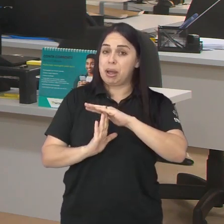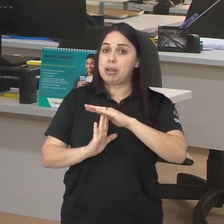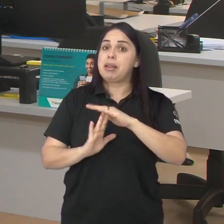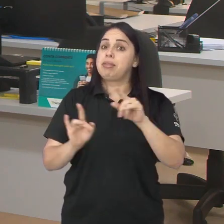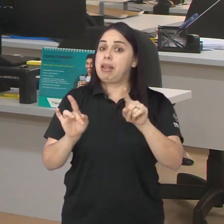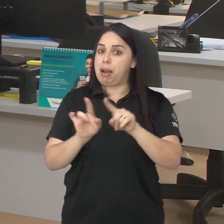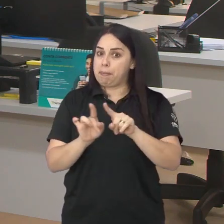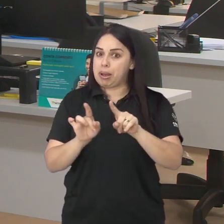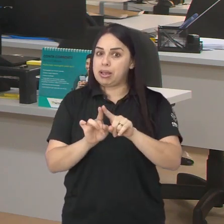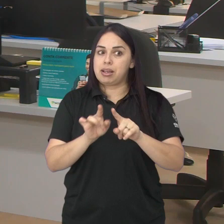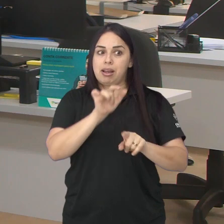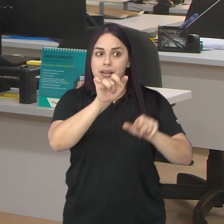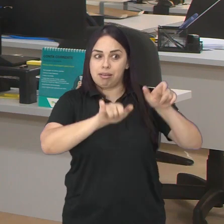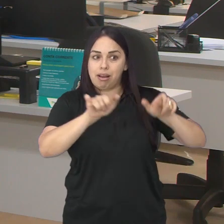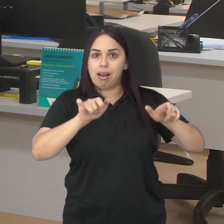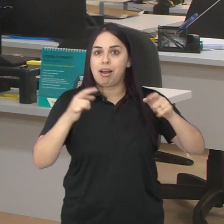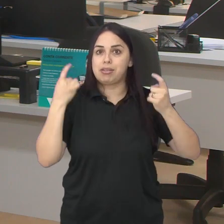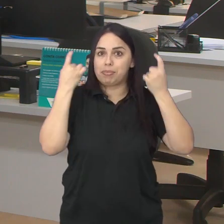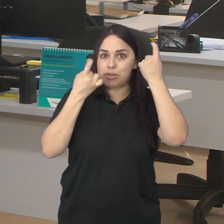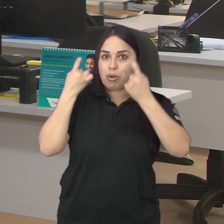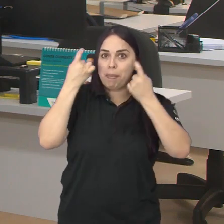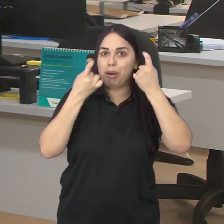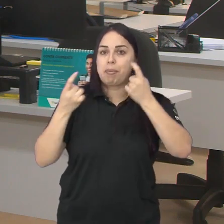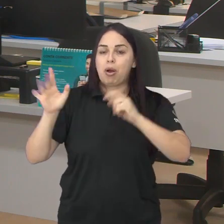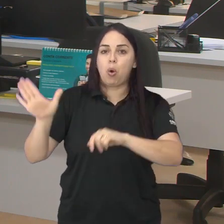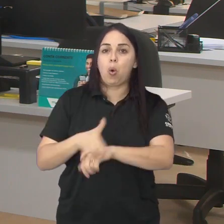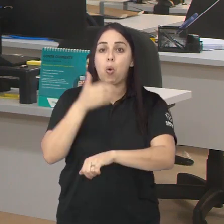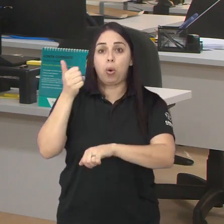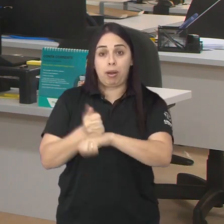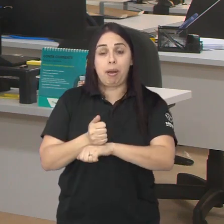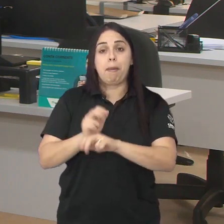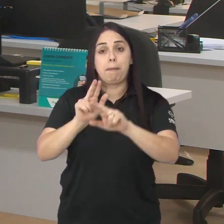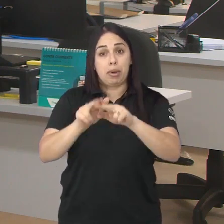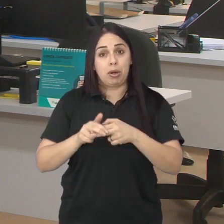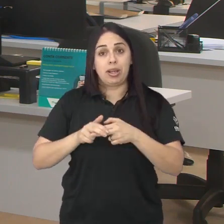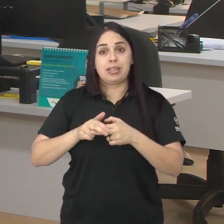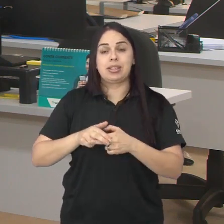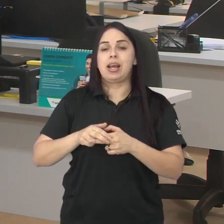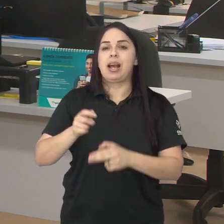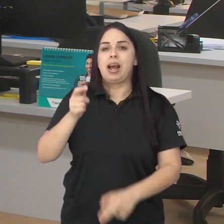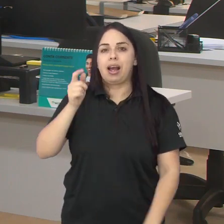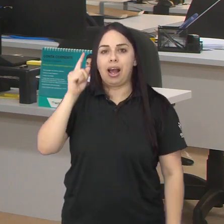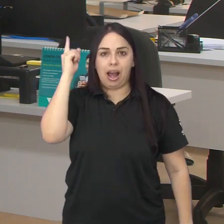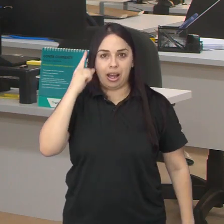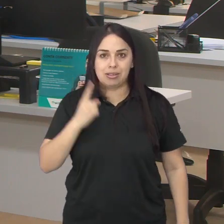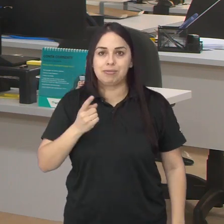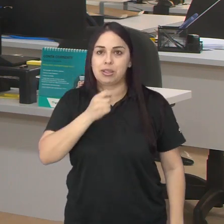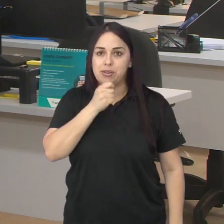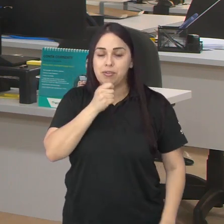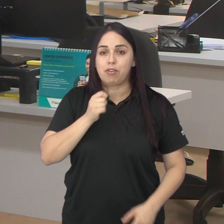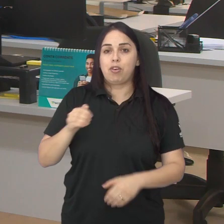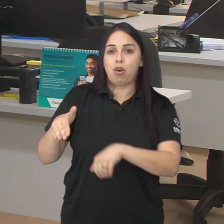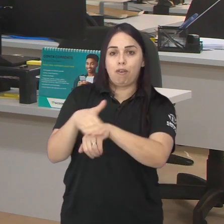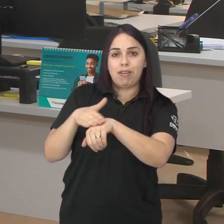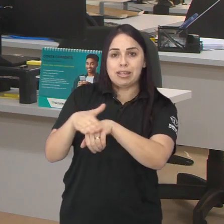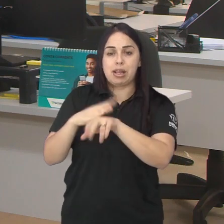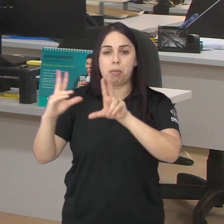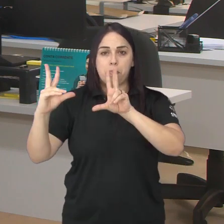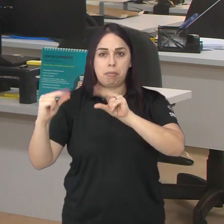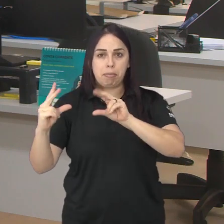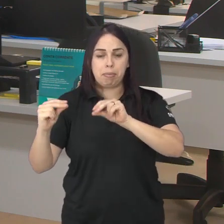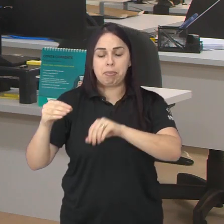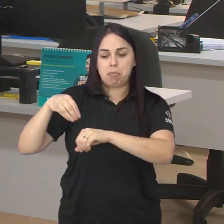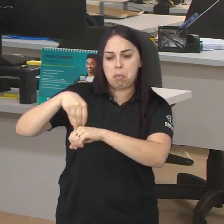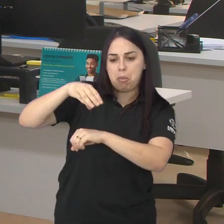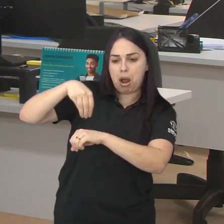transferência, aumenta também a preocupação com os golpes. Por isso, a repórter Tamires Vick foi conversar com um especialista